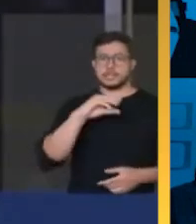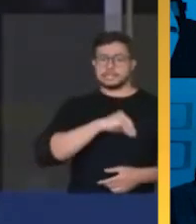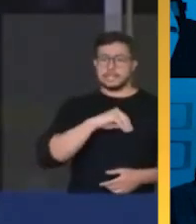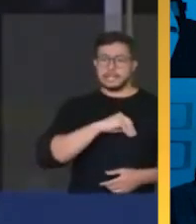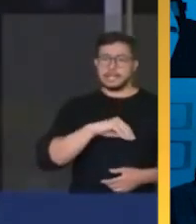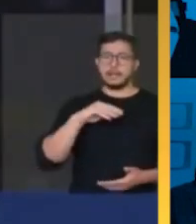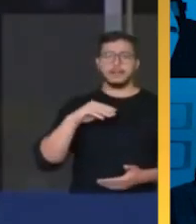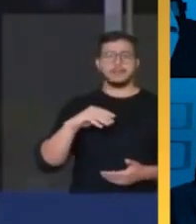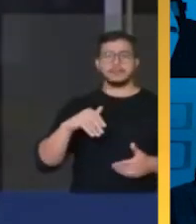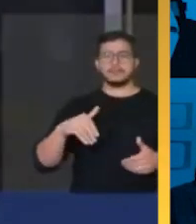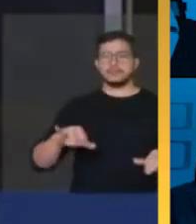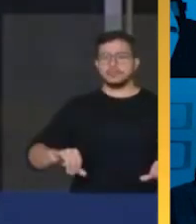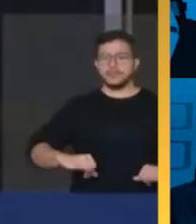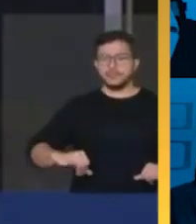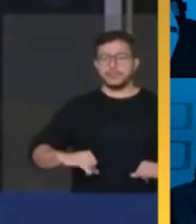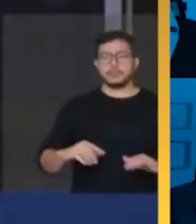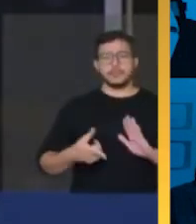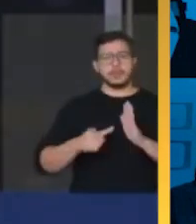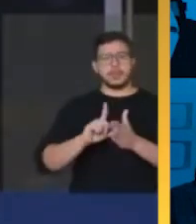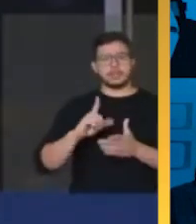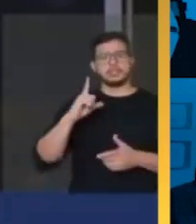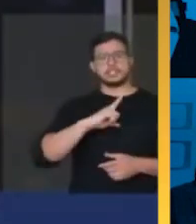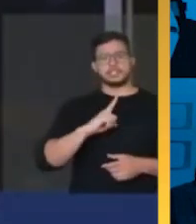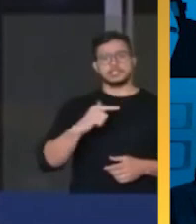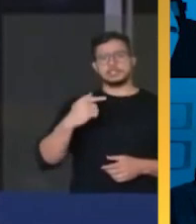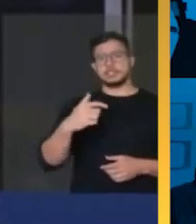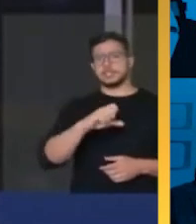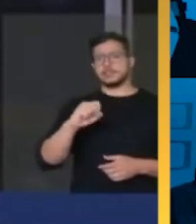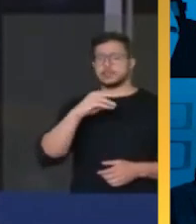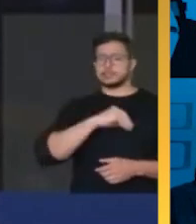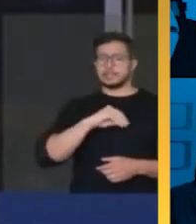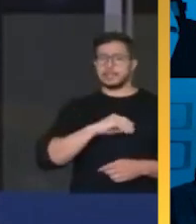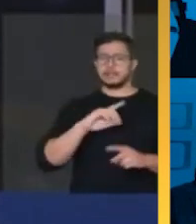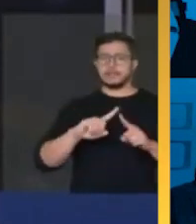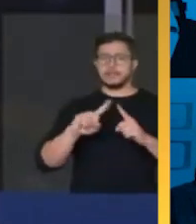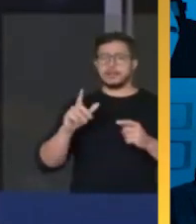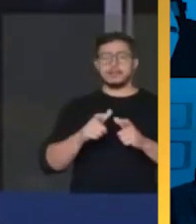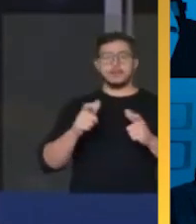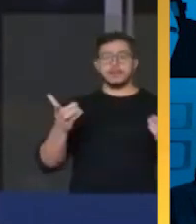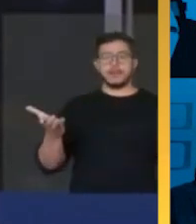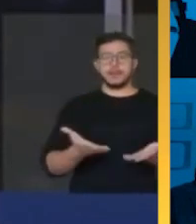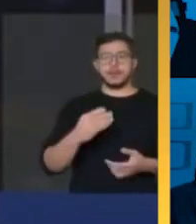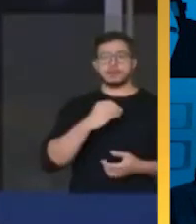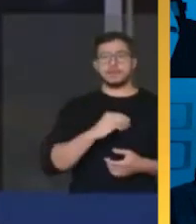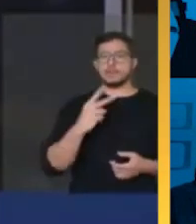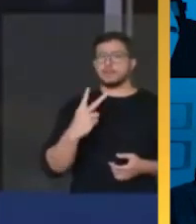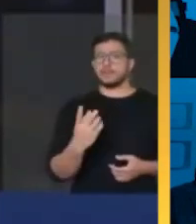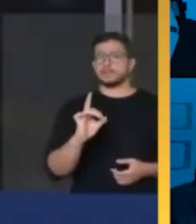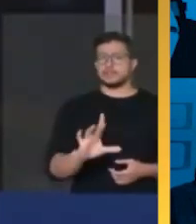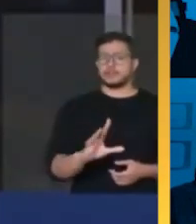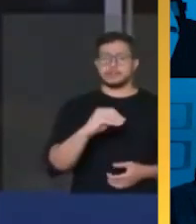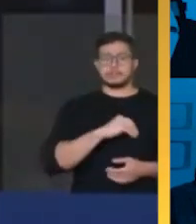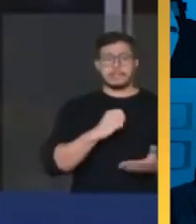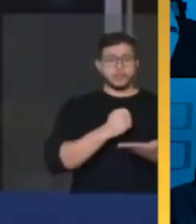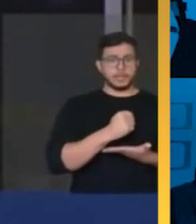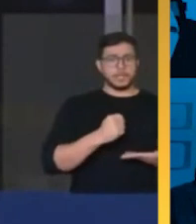ganhavam 7, 8 salários e hoje ganham 2, 3. E a grande maioria, 25 milhões, ganham apenas um salário mínimo.